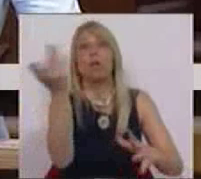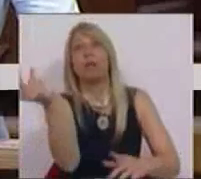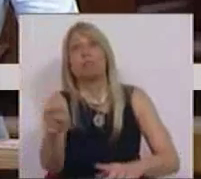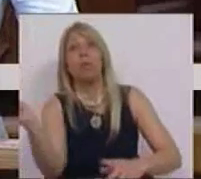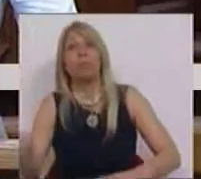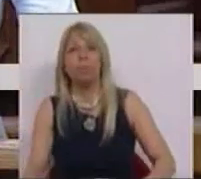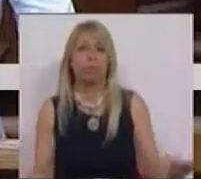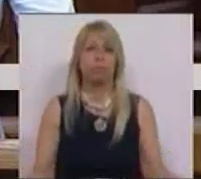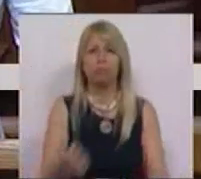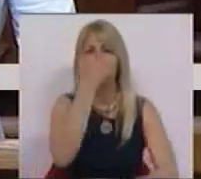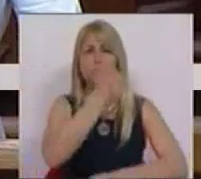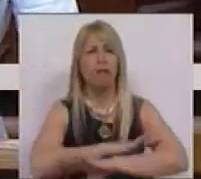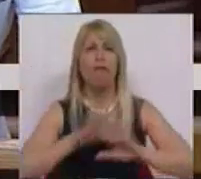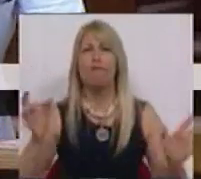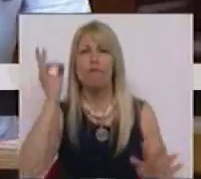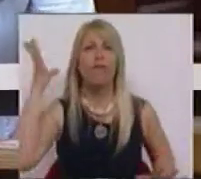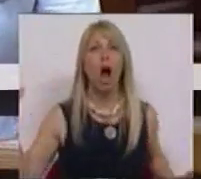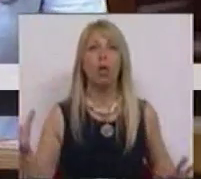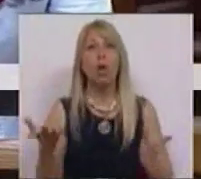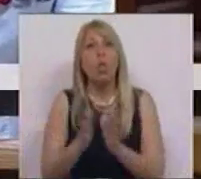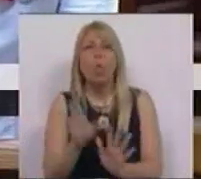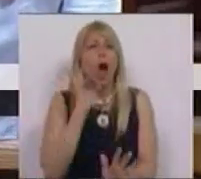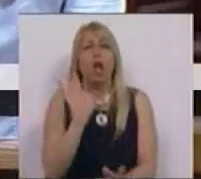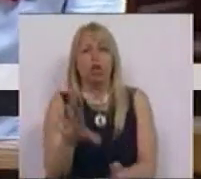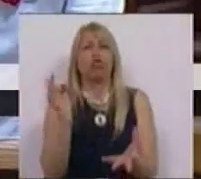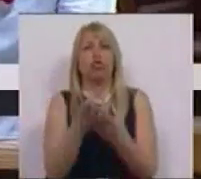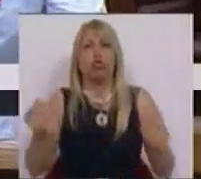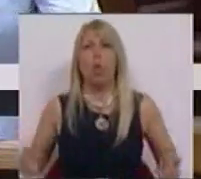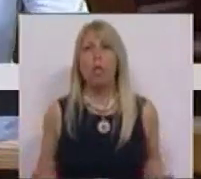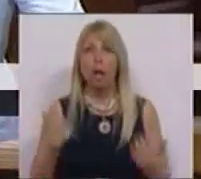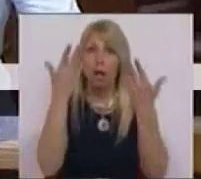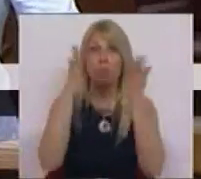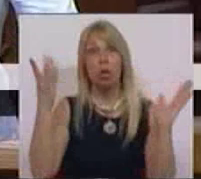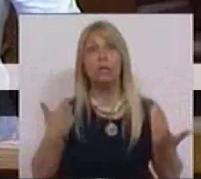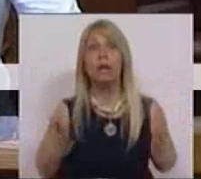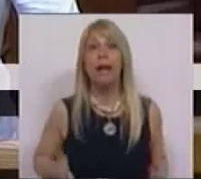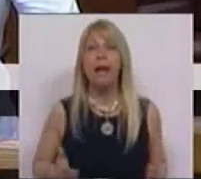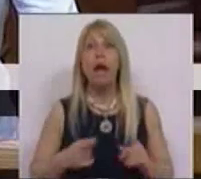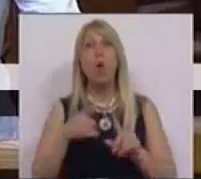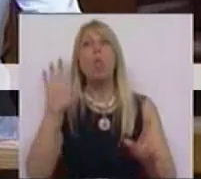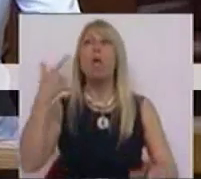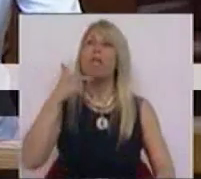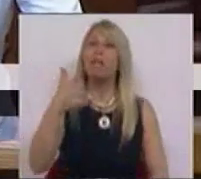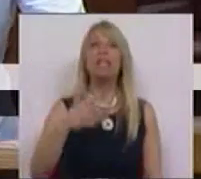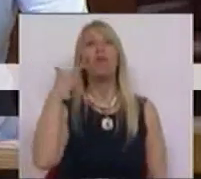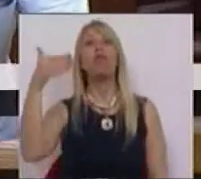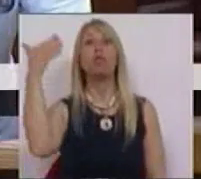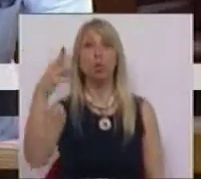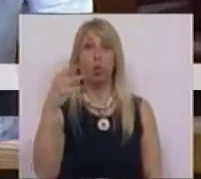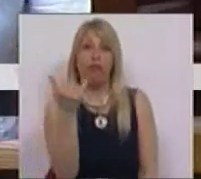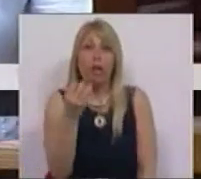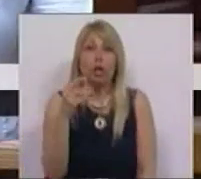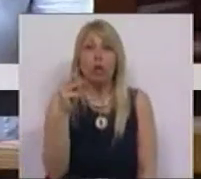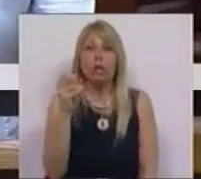sem escolha. Quando nos dizem que, independentemente do que escolhermos, o nosso futuro a 20 ou 30 anos já está decidido, é a própria